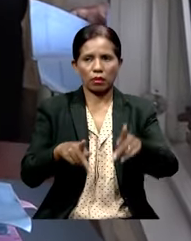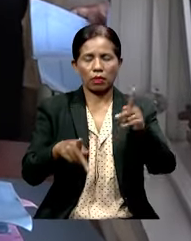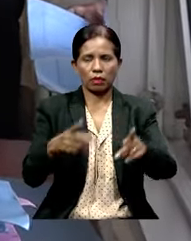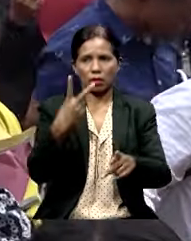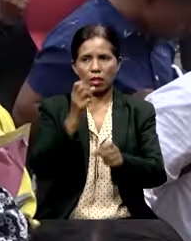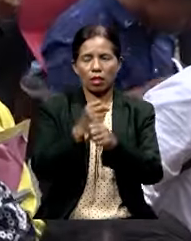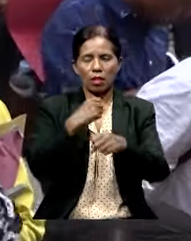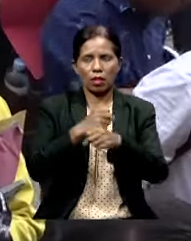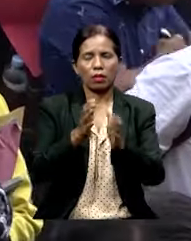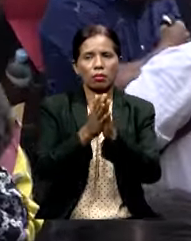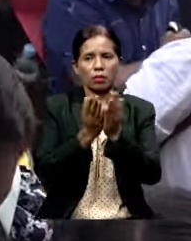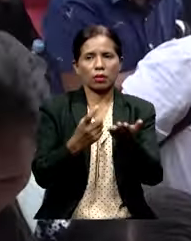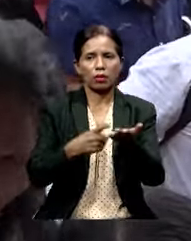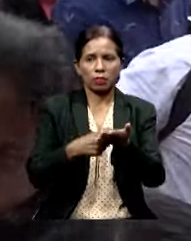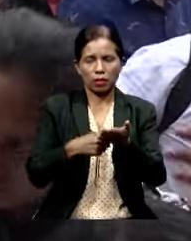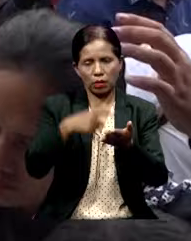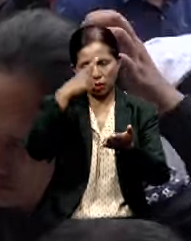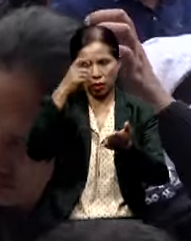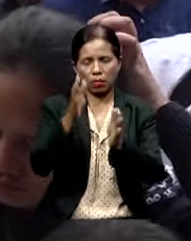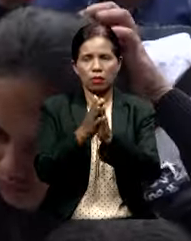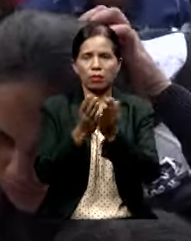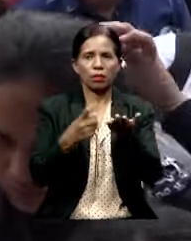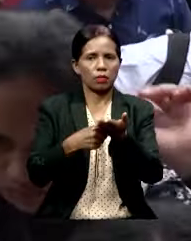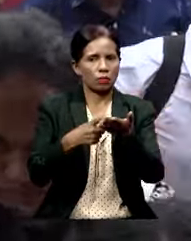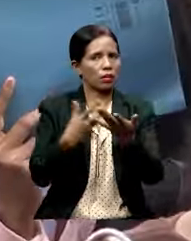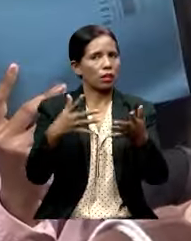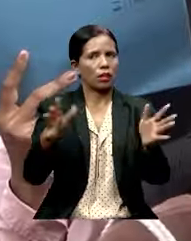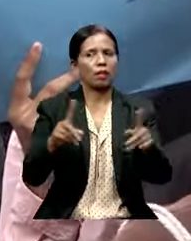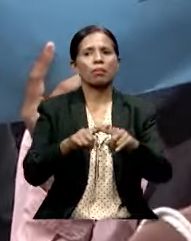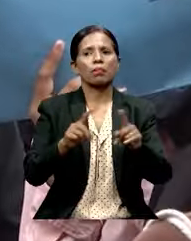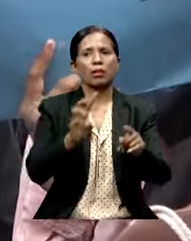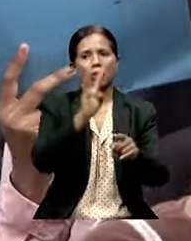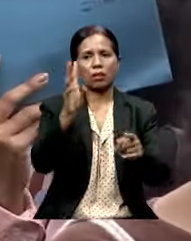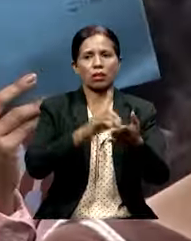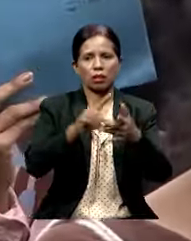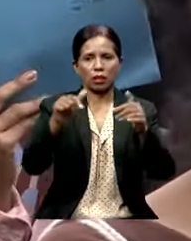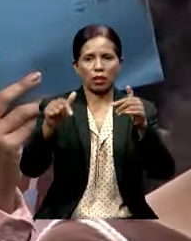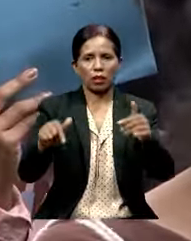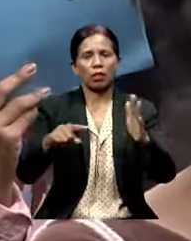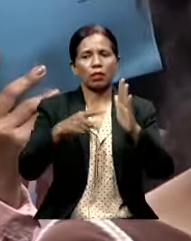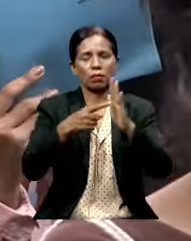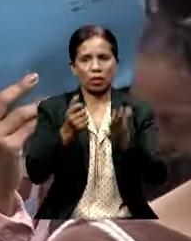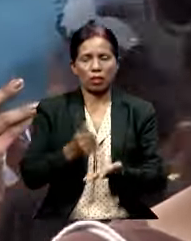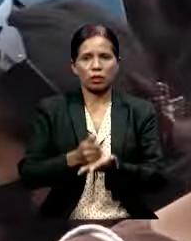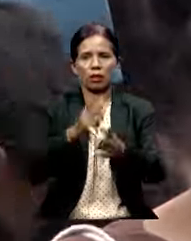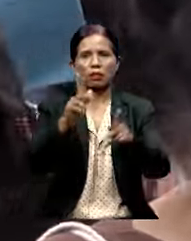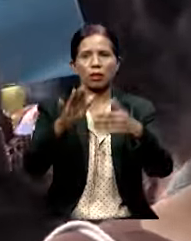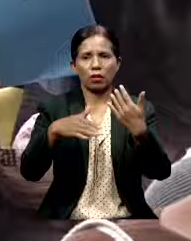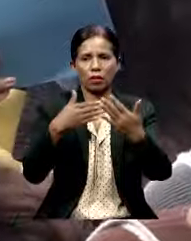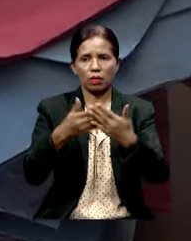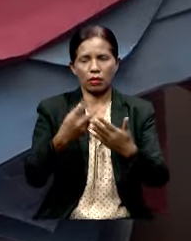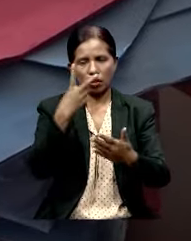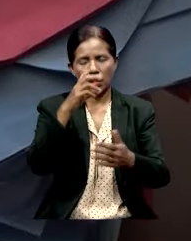trata passaporte, tamba caderneta passaporte lá iha. Mai be iha quarta semana ne ha ho atende fali cidadão sira ho di